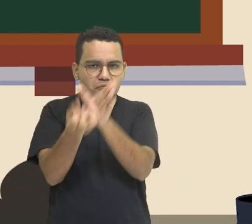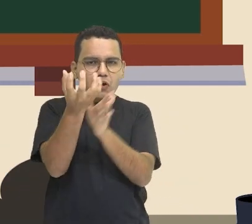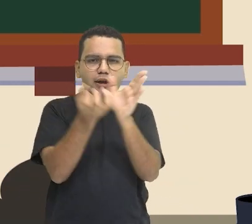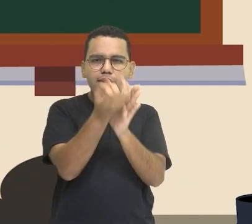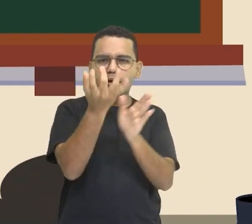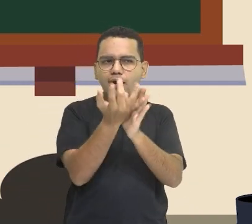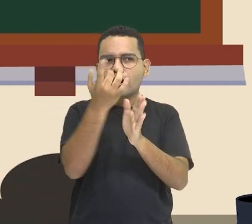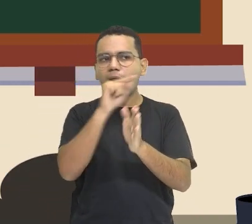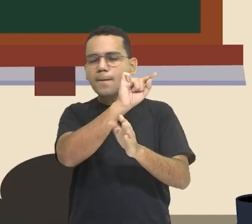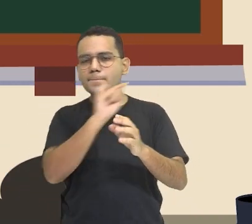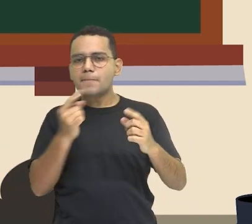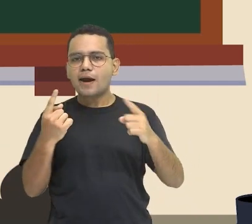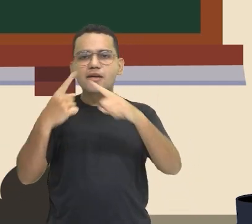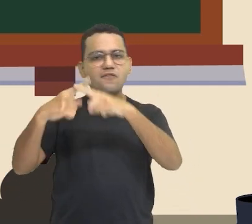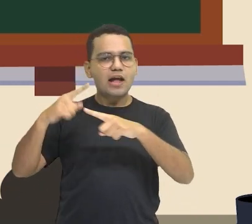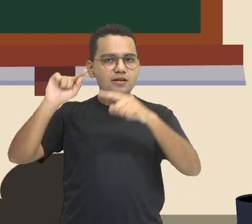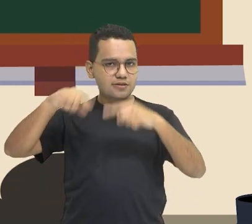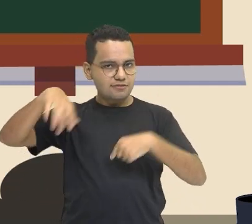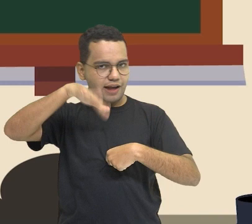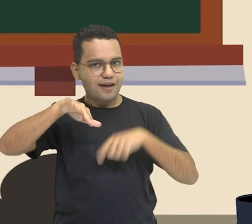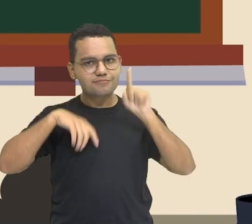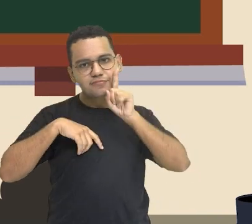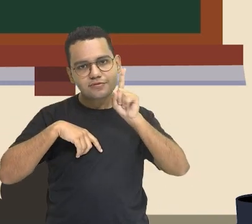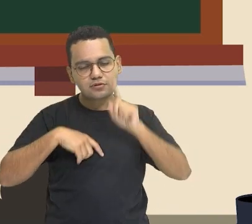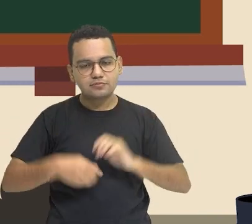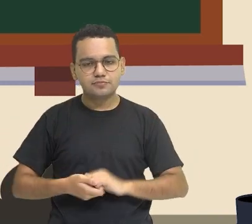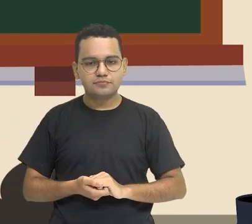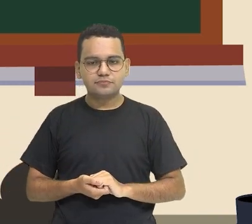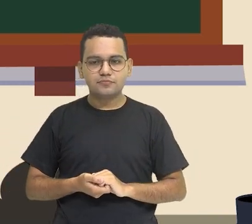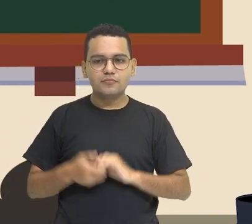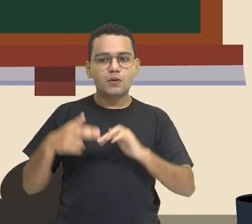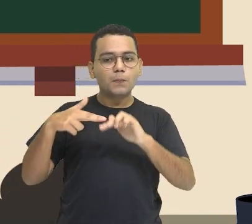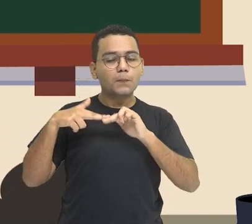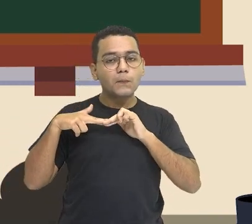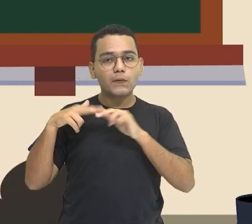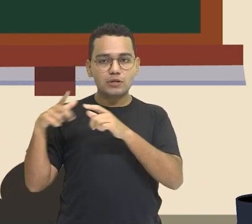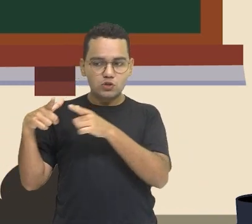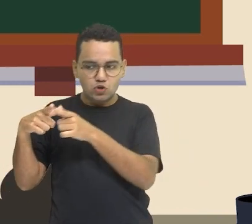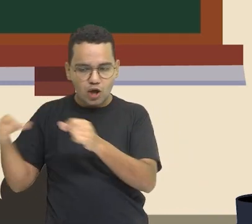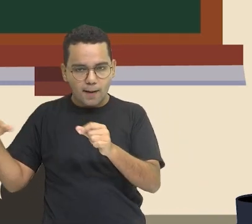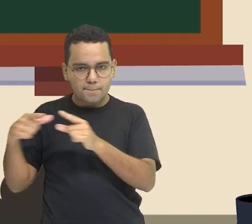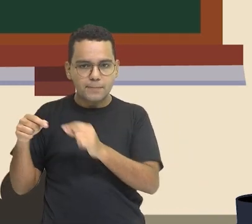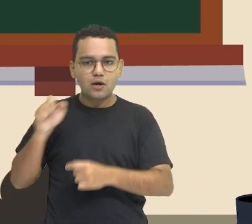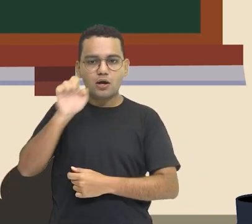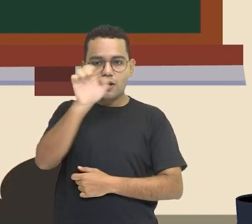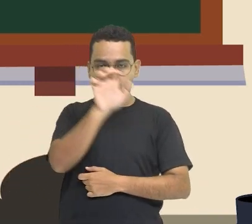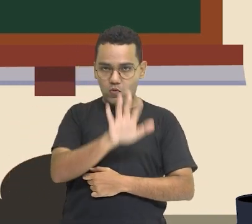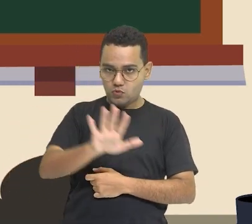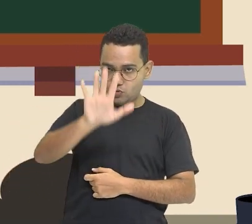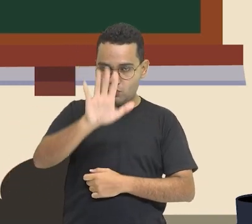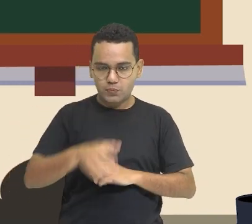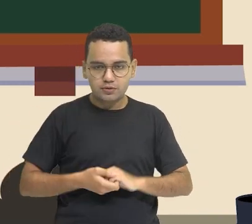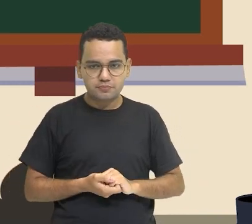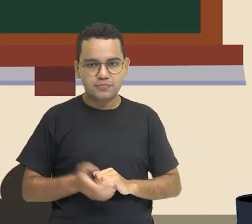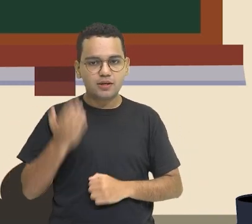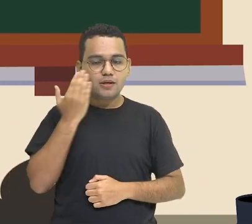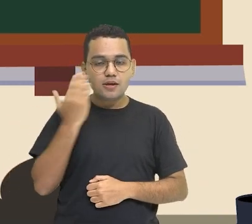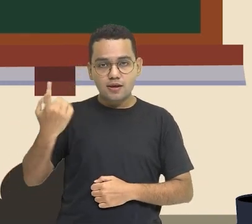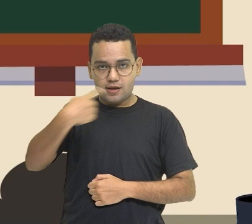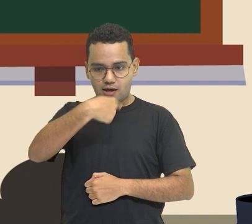com os Estados Unidos da América, a saber, o Japão e a União Europeia em um primeiro momento, e a China